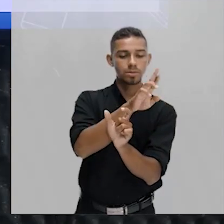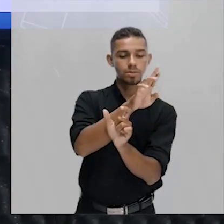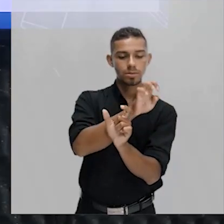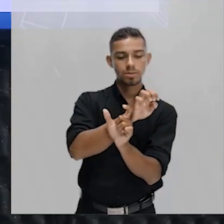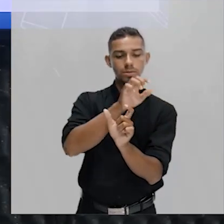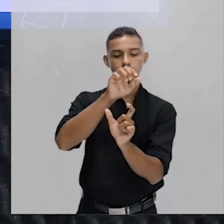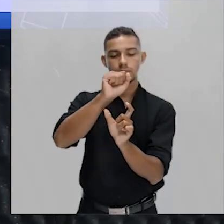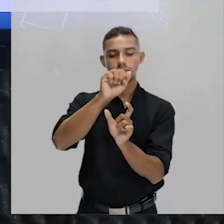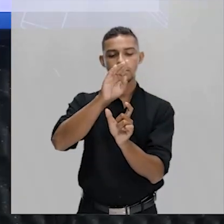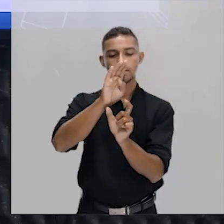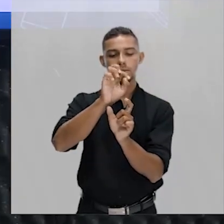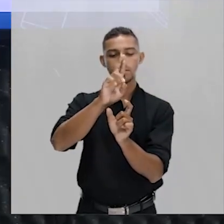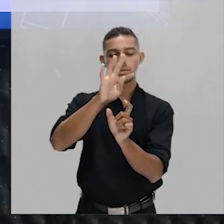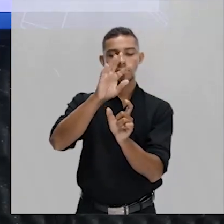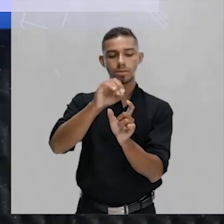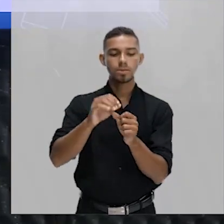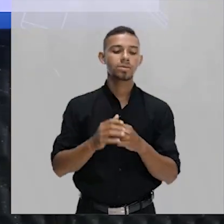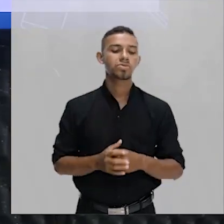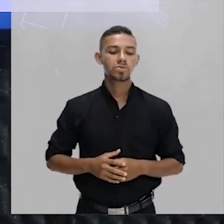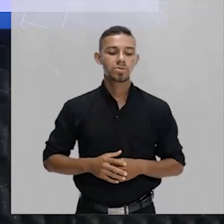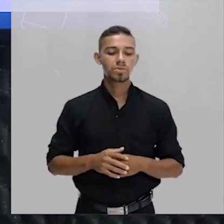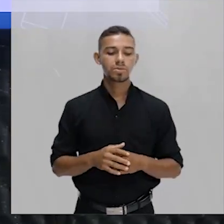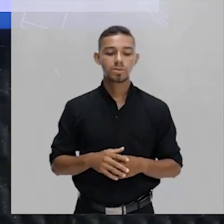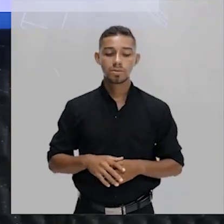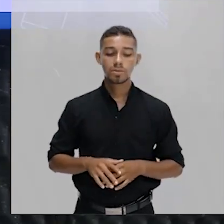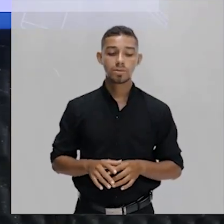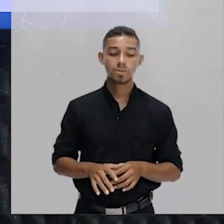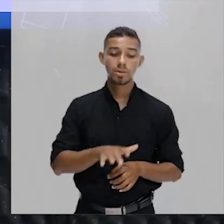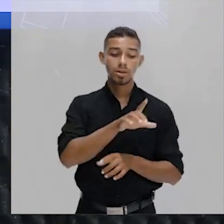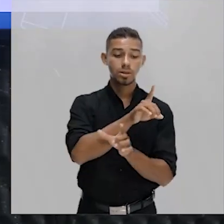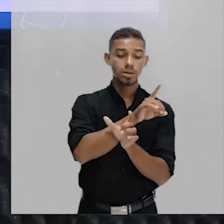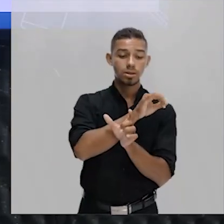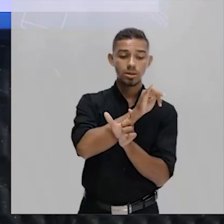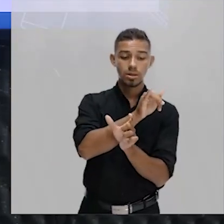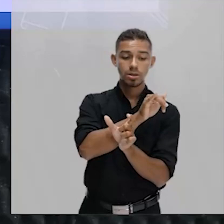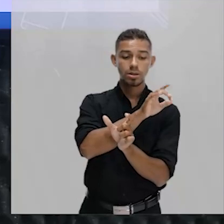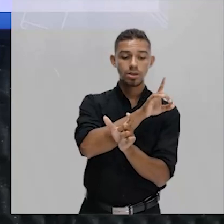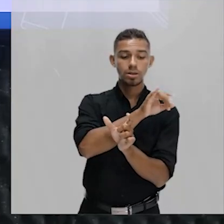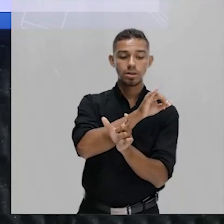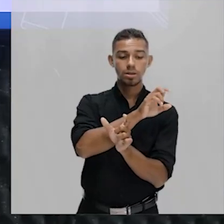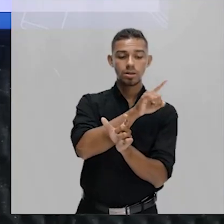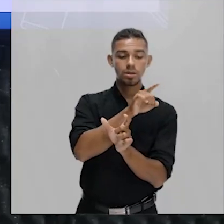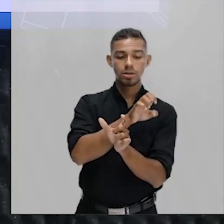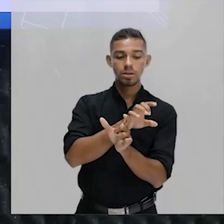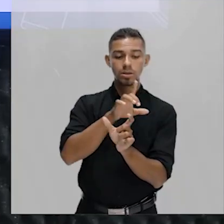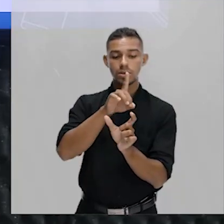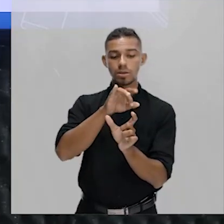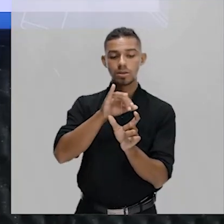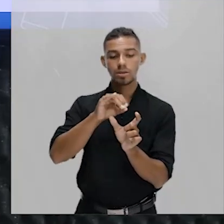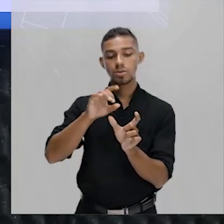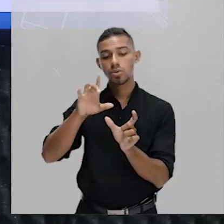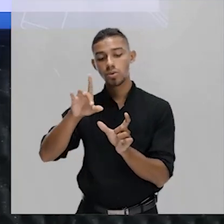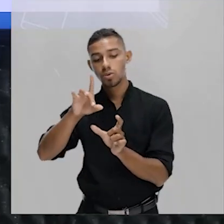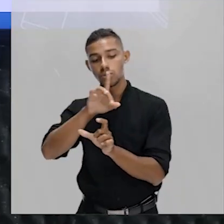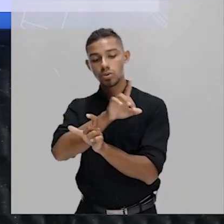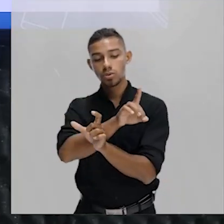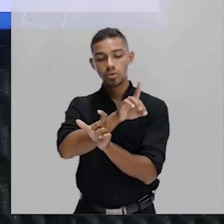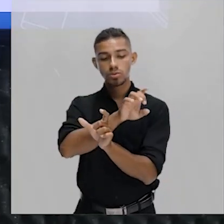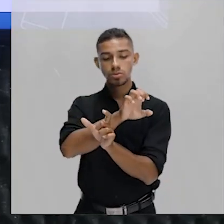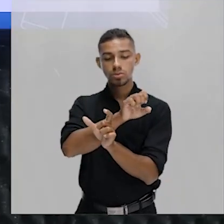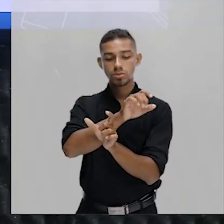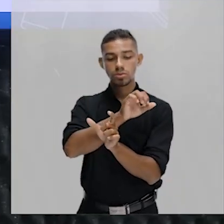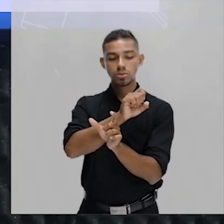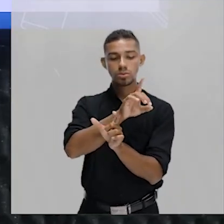né? Dizer, dito ou desdito. Escrever, escrito,